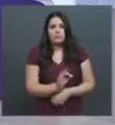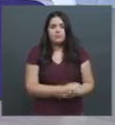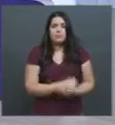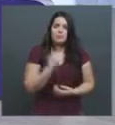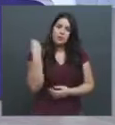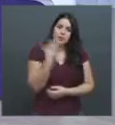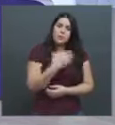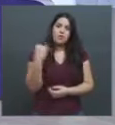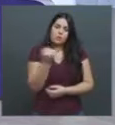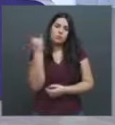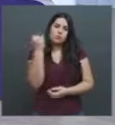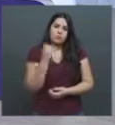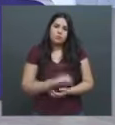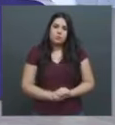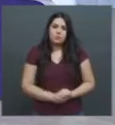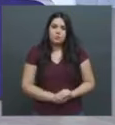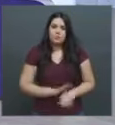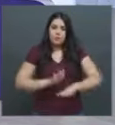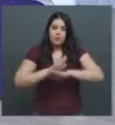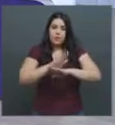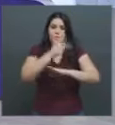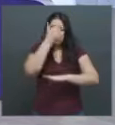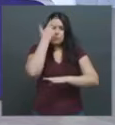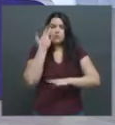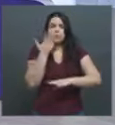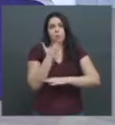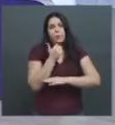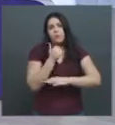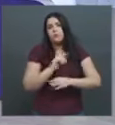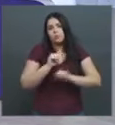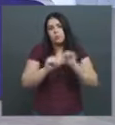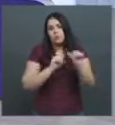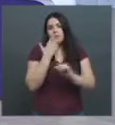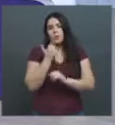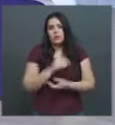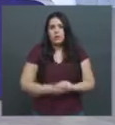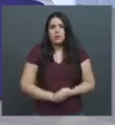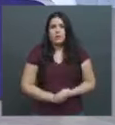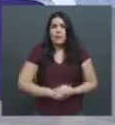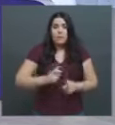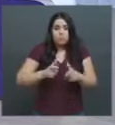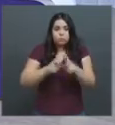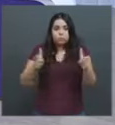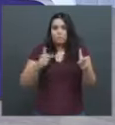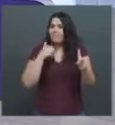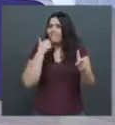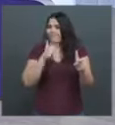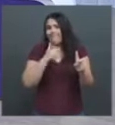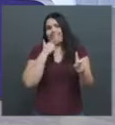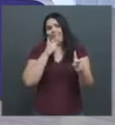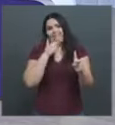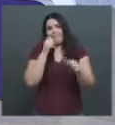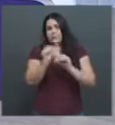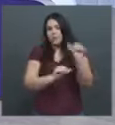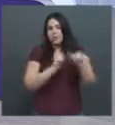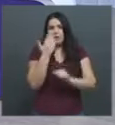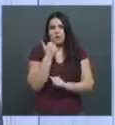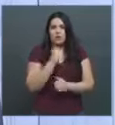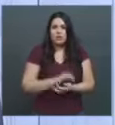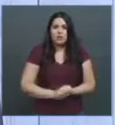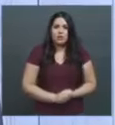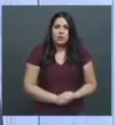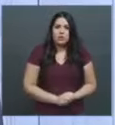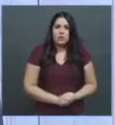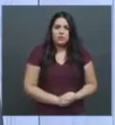quantidade que a gente ajuda muitos pacientes com a dieta. A maioria, como a doutora falou, a gente não tem muito sucesso com a dieta, como os demais, a não ser pela